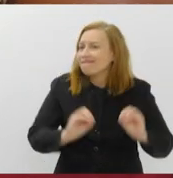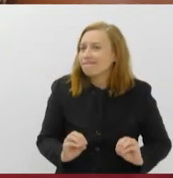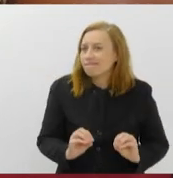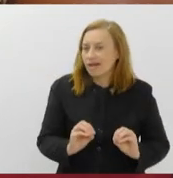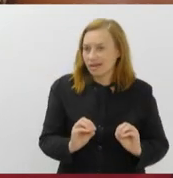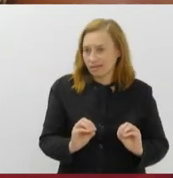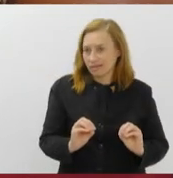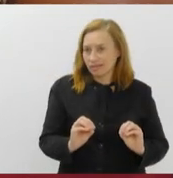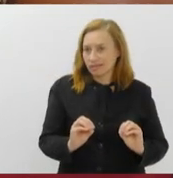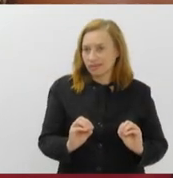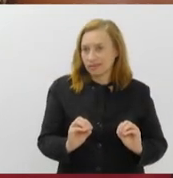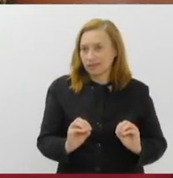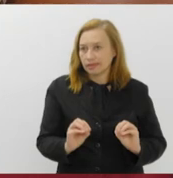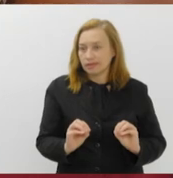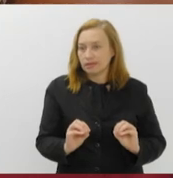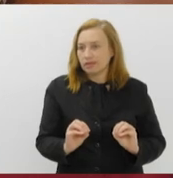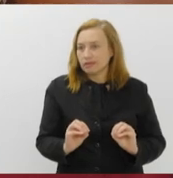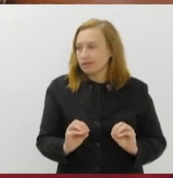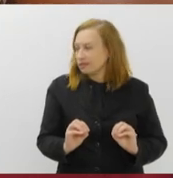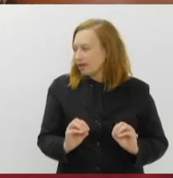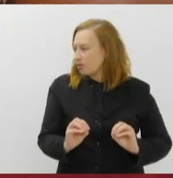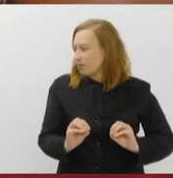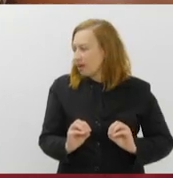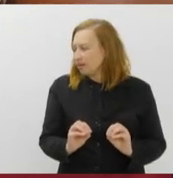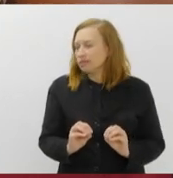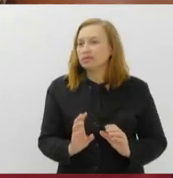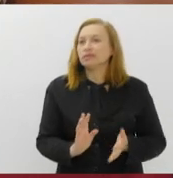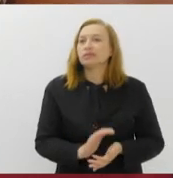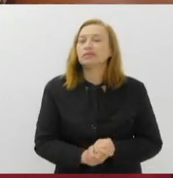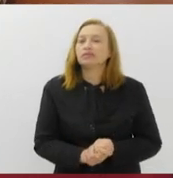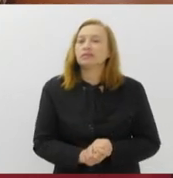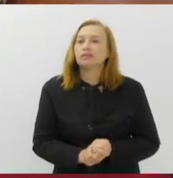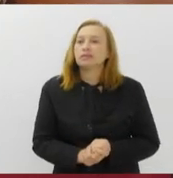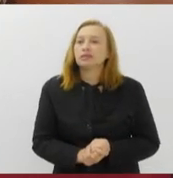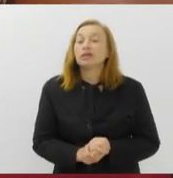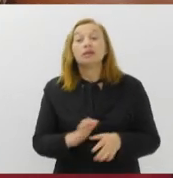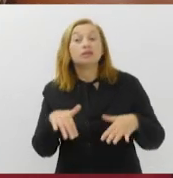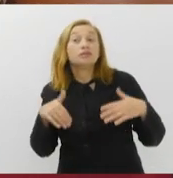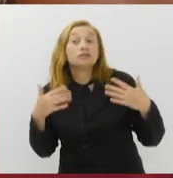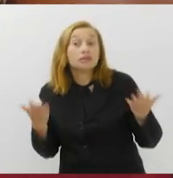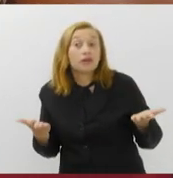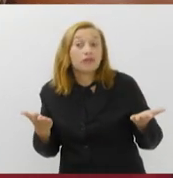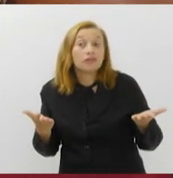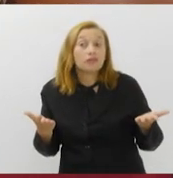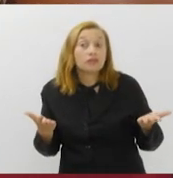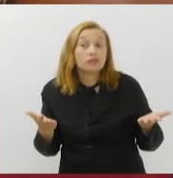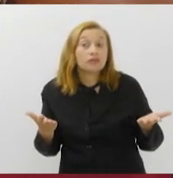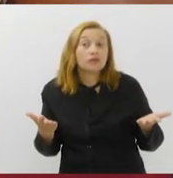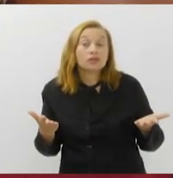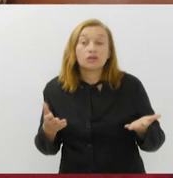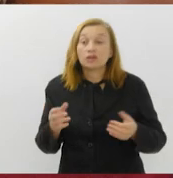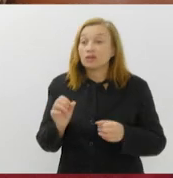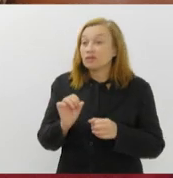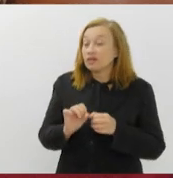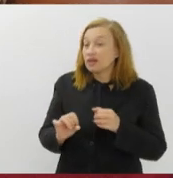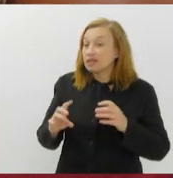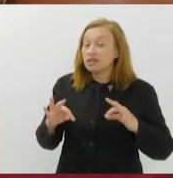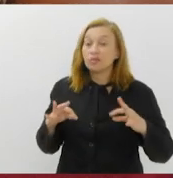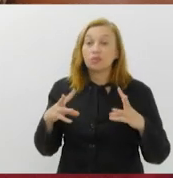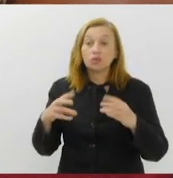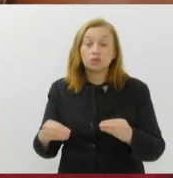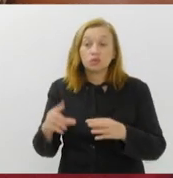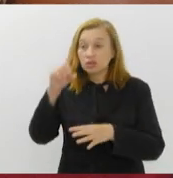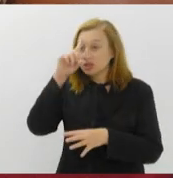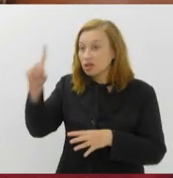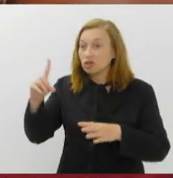para dizer para a gente o que que a gente podia fazer para melhorar, né? Então, quer dizer, a gente fazia, vamos por todos, Deus por todos